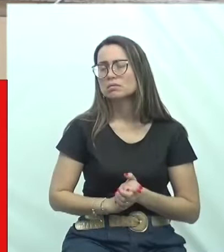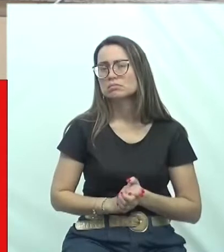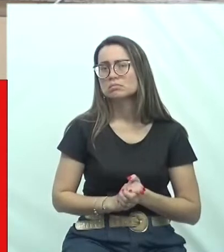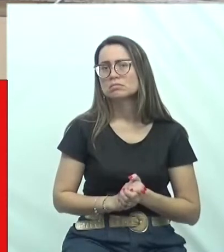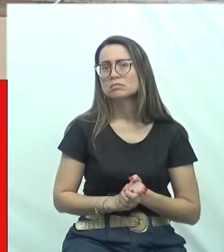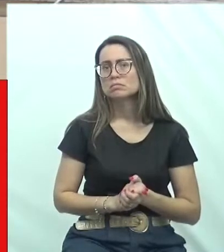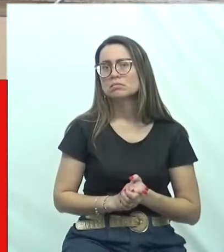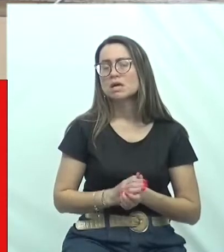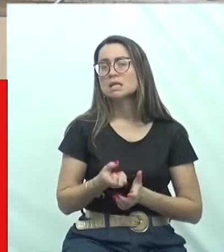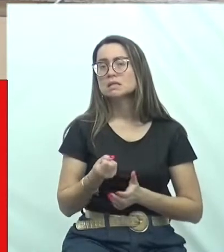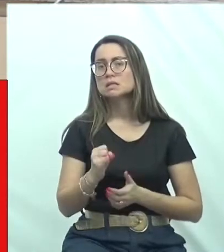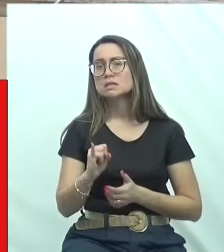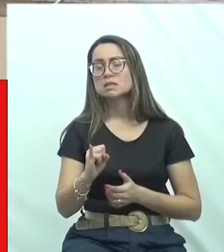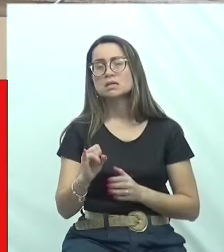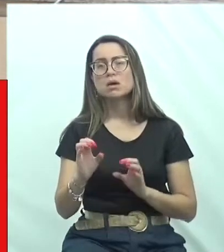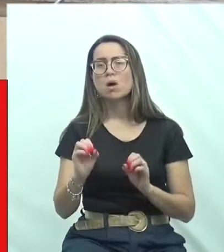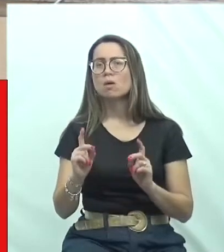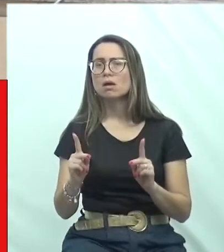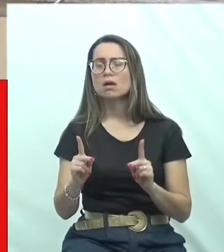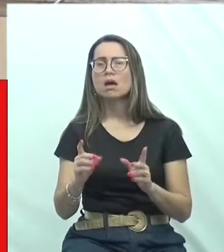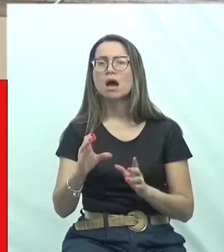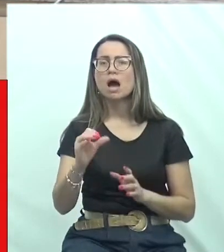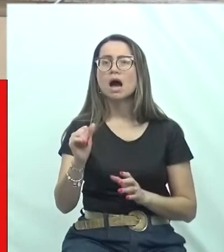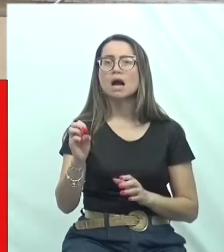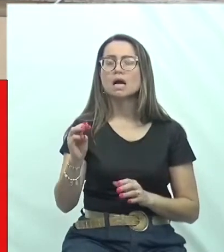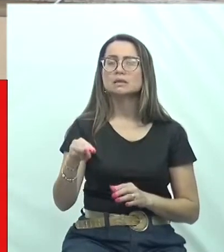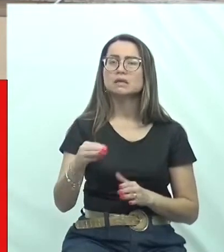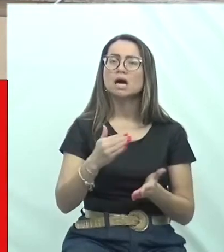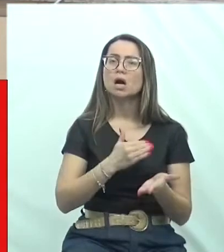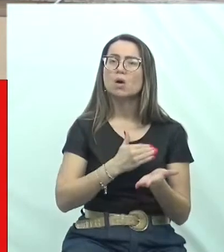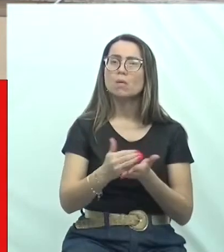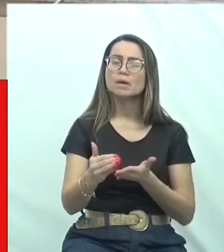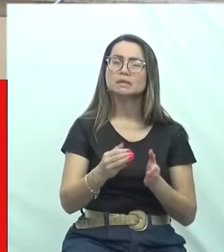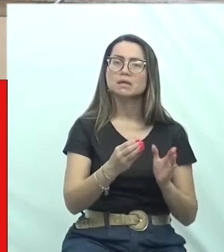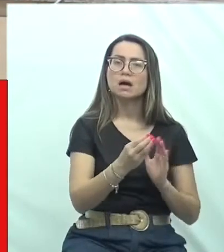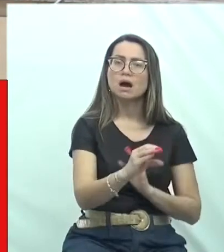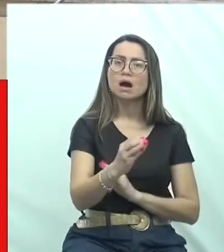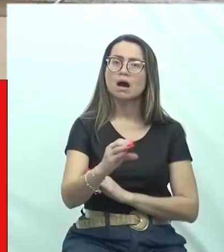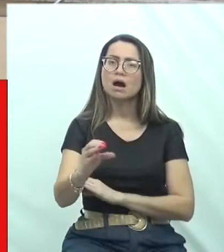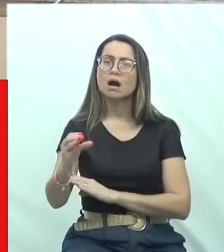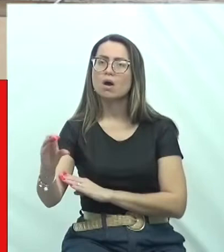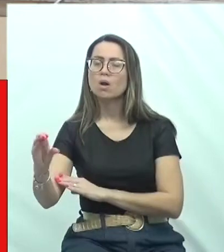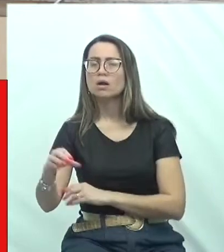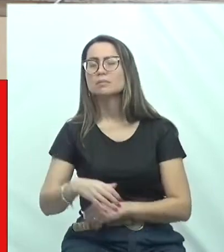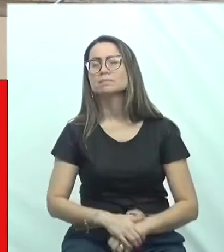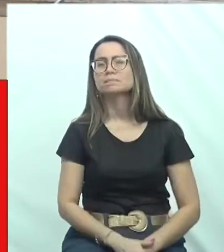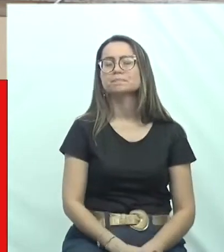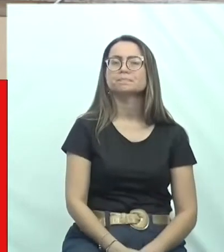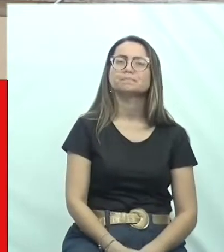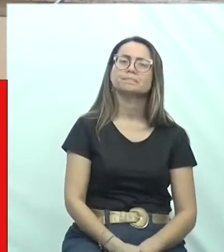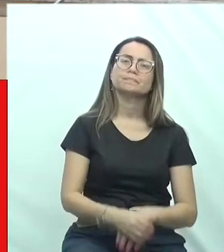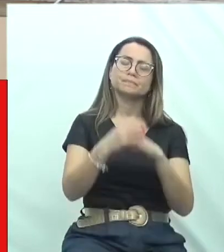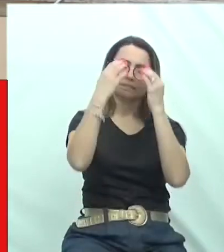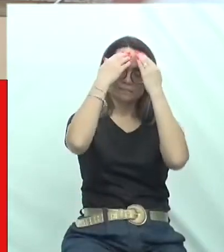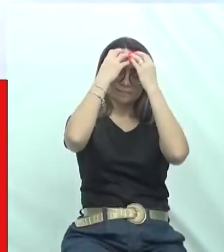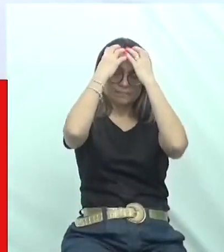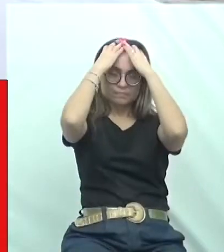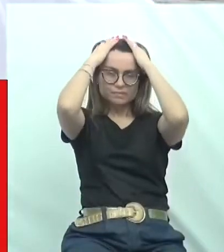passa realmente a instalá-lo. Muito obrigada. Com a palavra, o vereador Antônio de